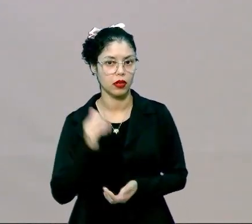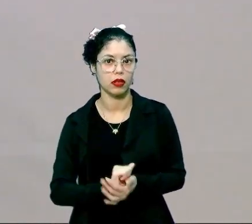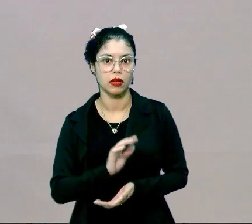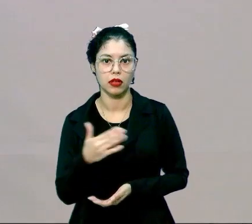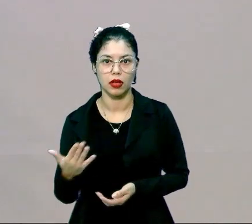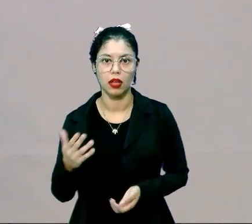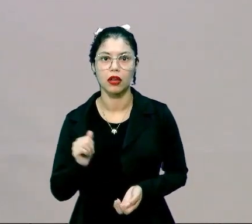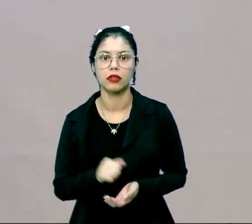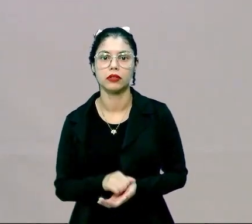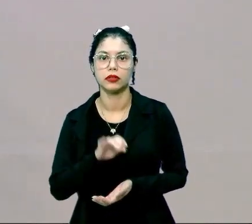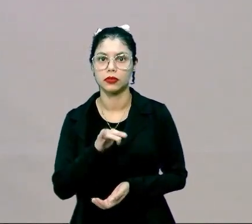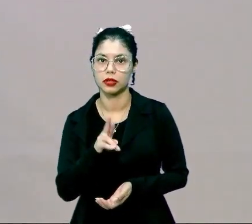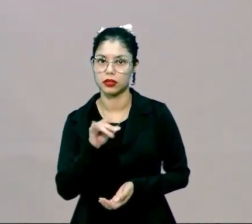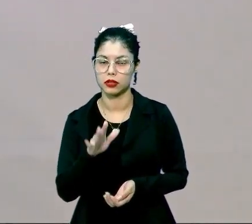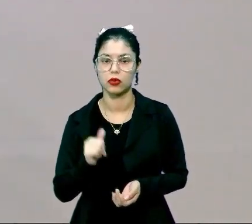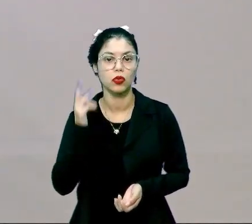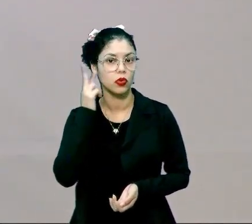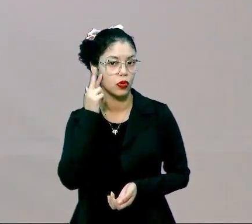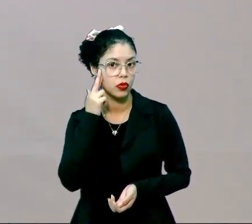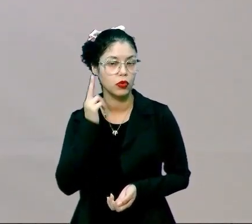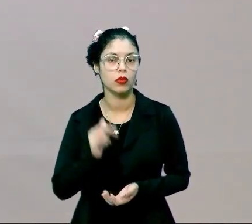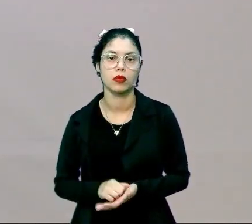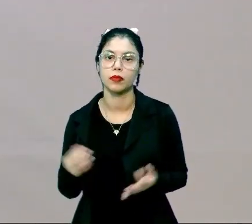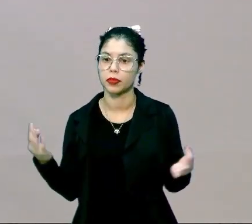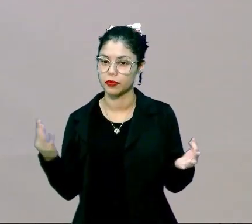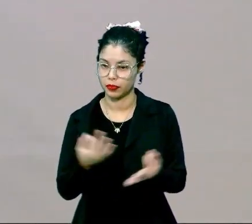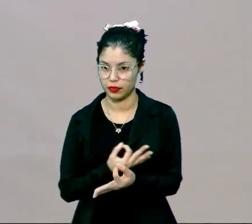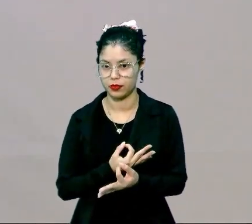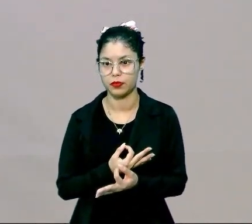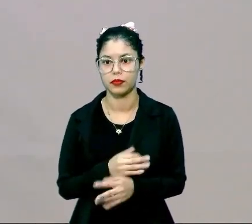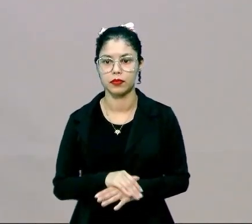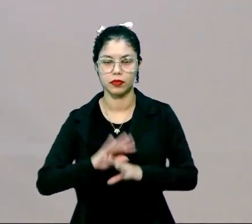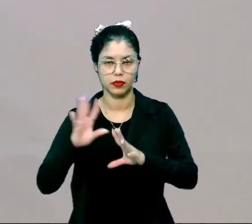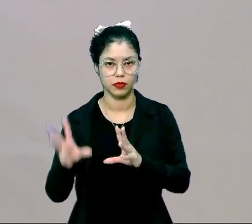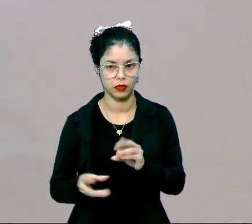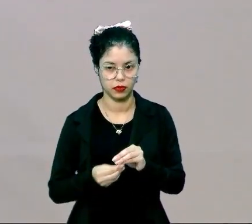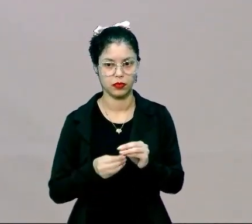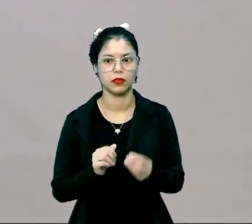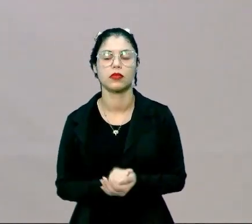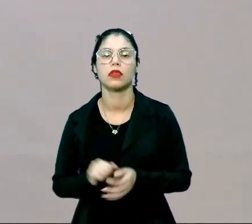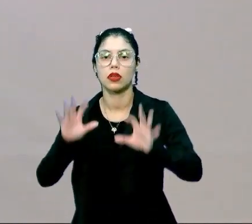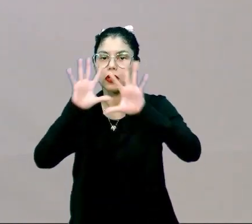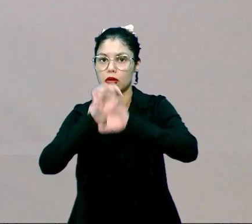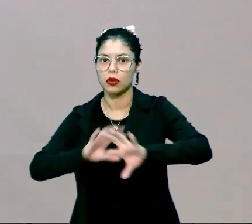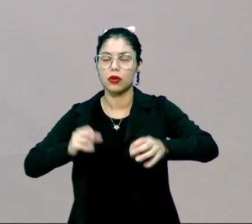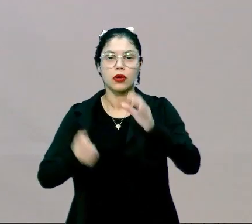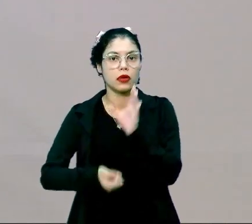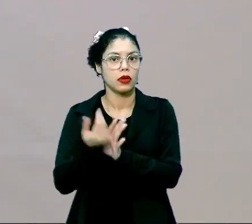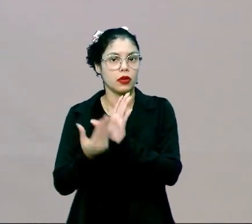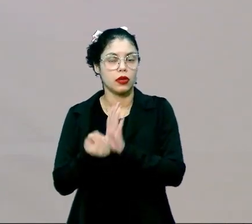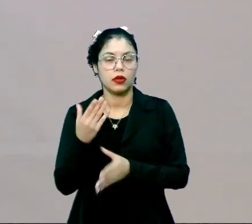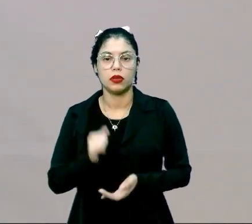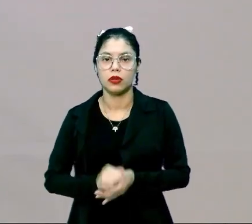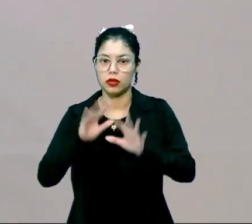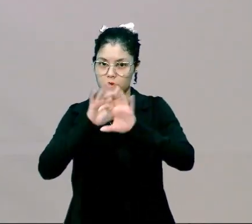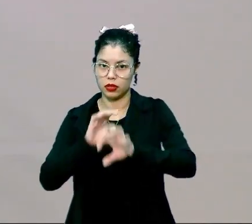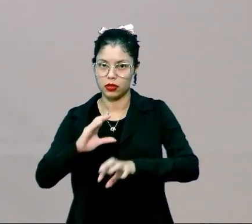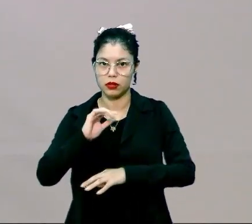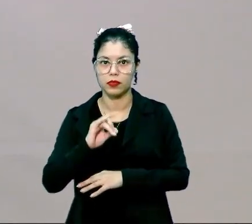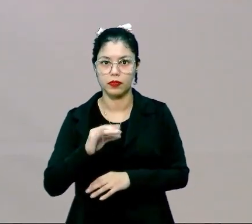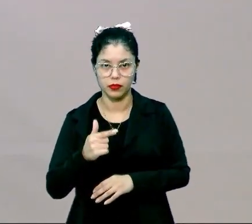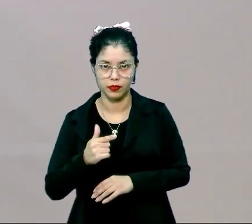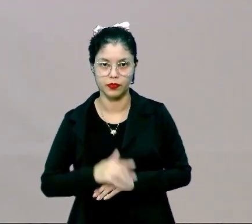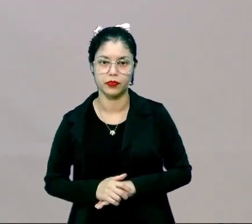principalmente como a queima do etanol, normalmente isso é uma queima perfeita, é uma queima completa. Então o gás que está sendo produzido ali é gás